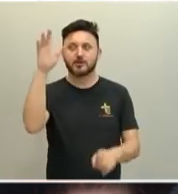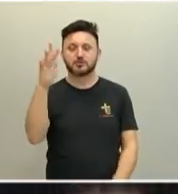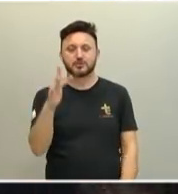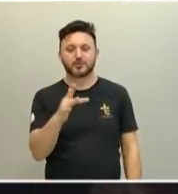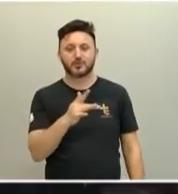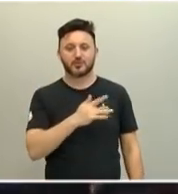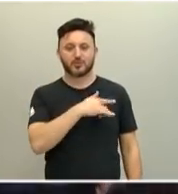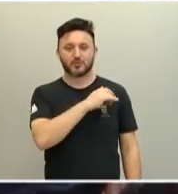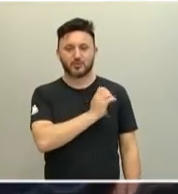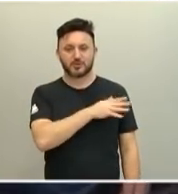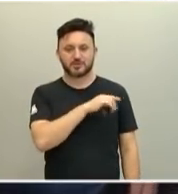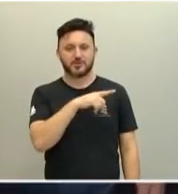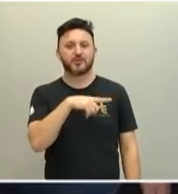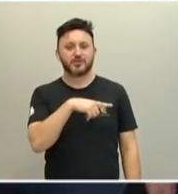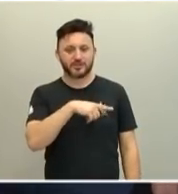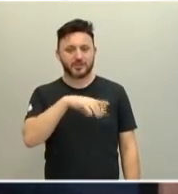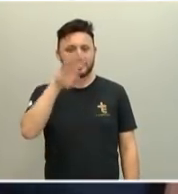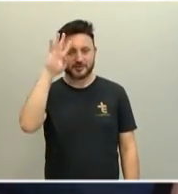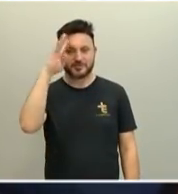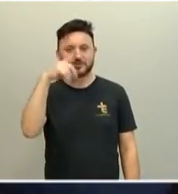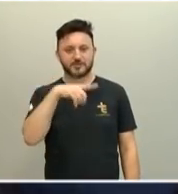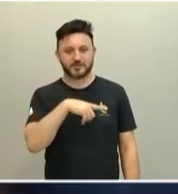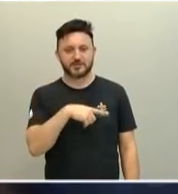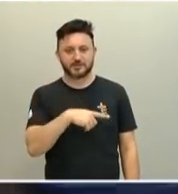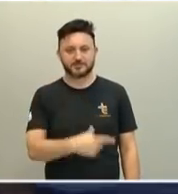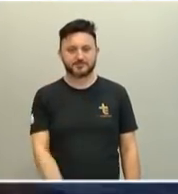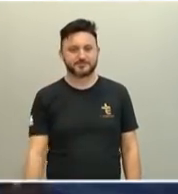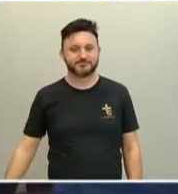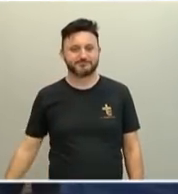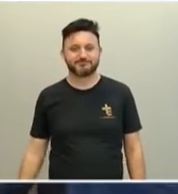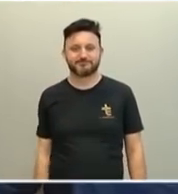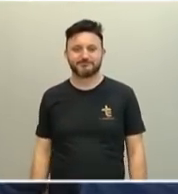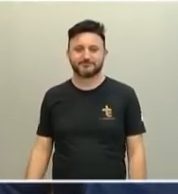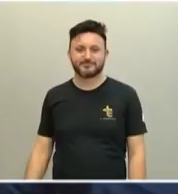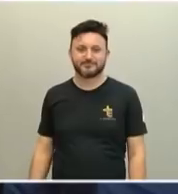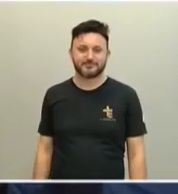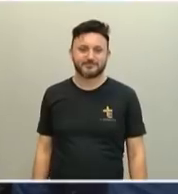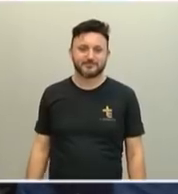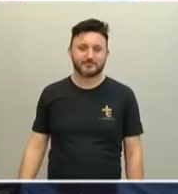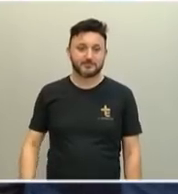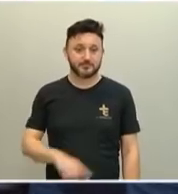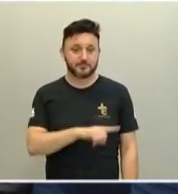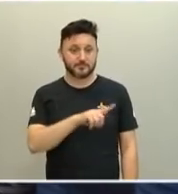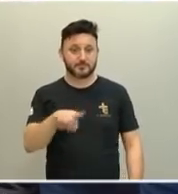você que tem como. Tem como. E você precisa